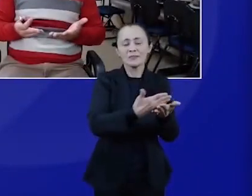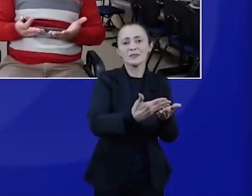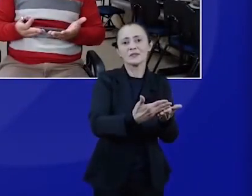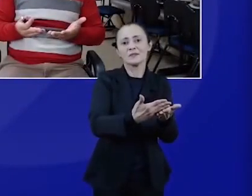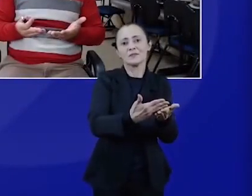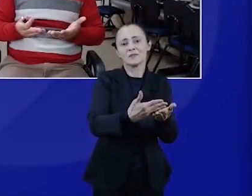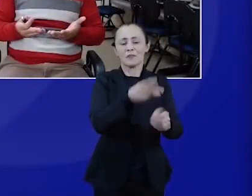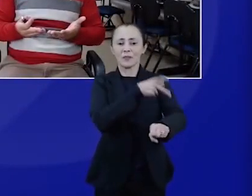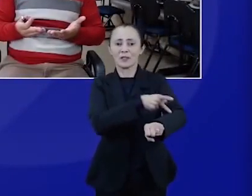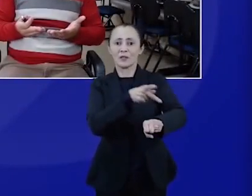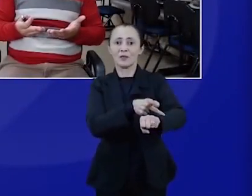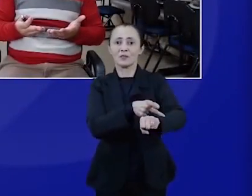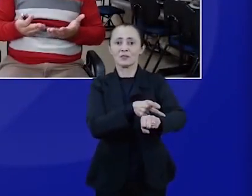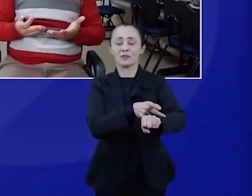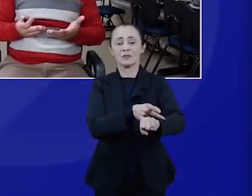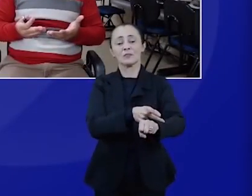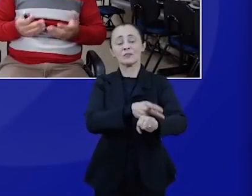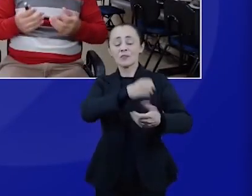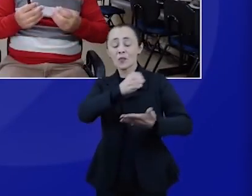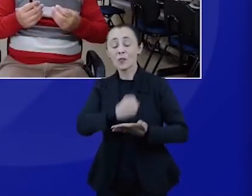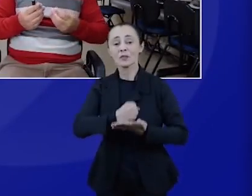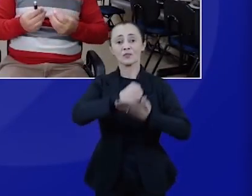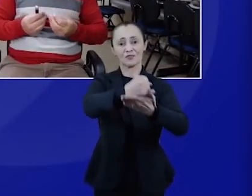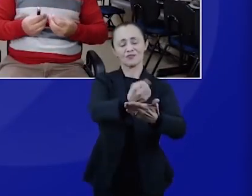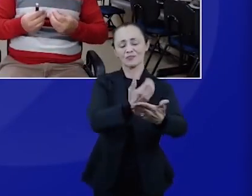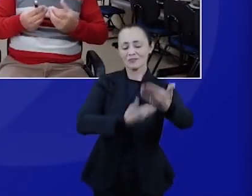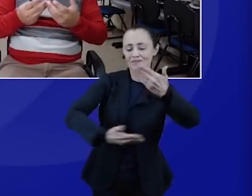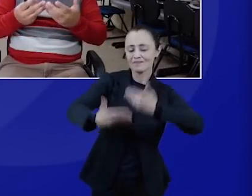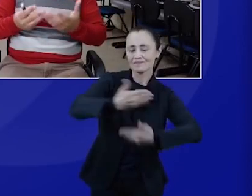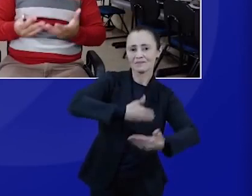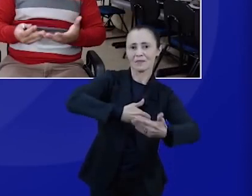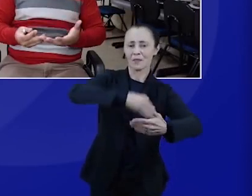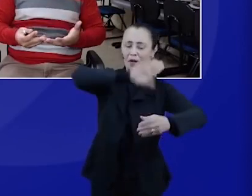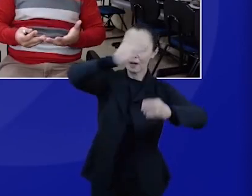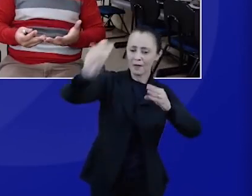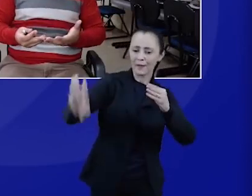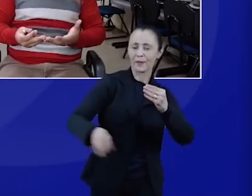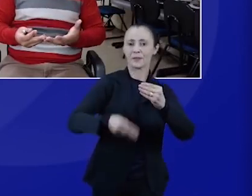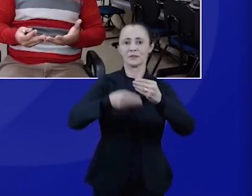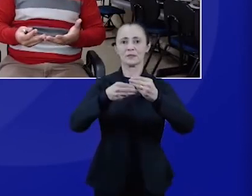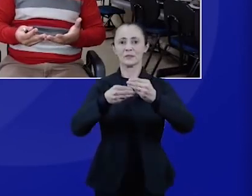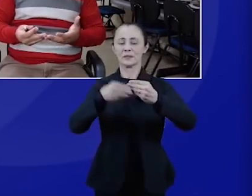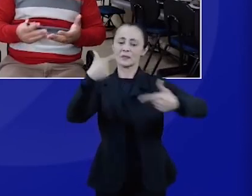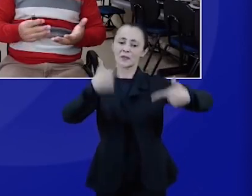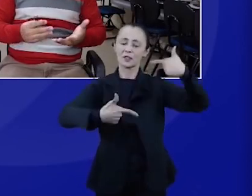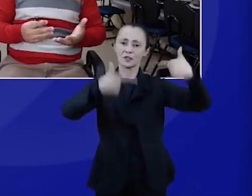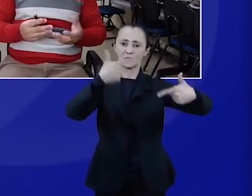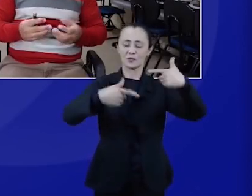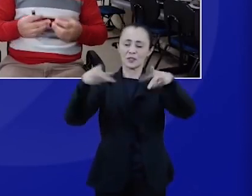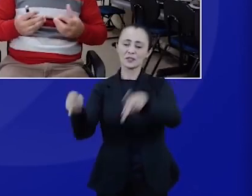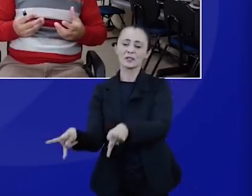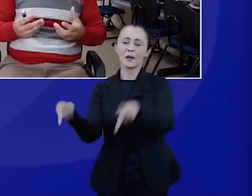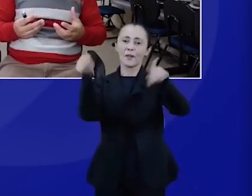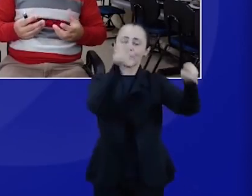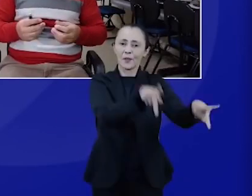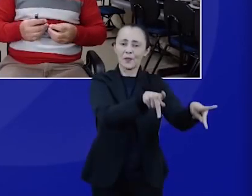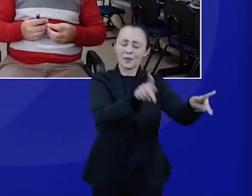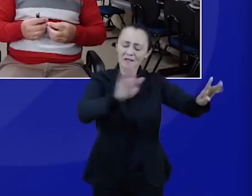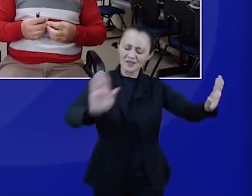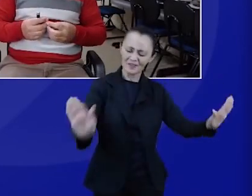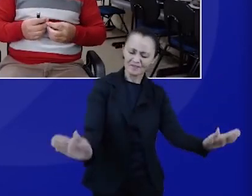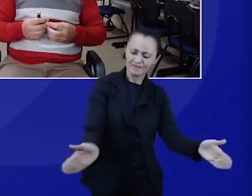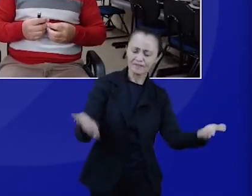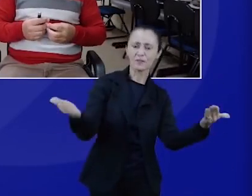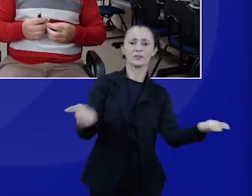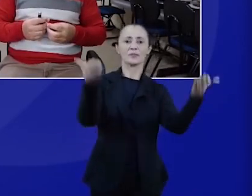de colaboração. Ou seja, para implementar as políticas públicas que fortaleçam